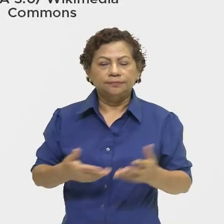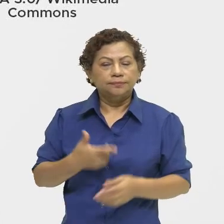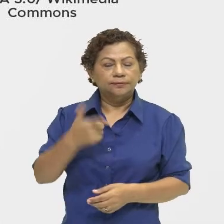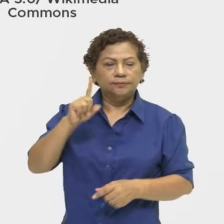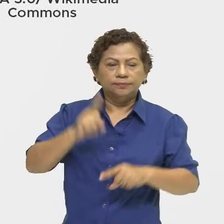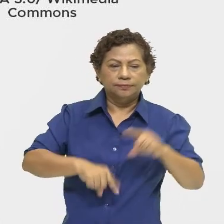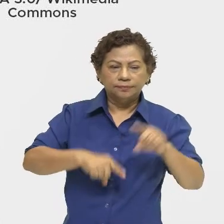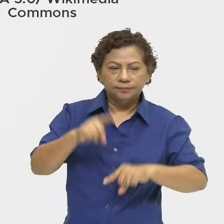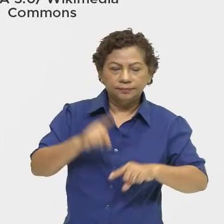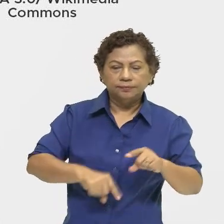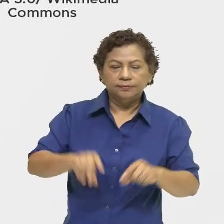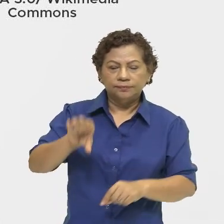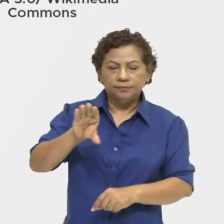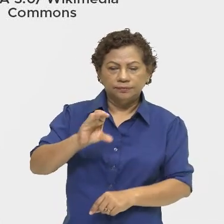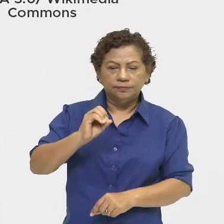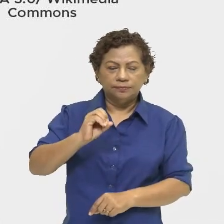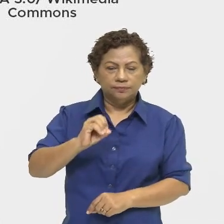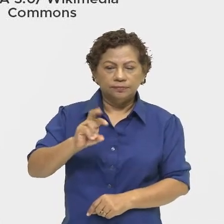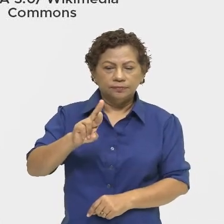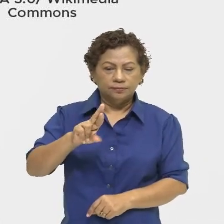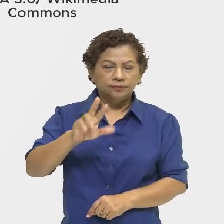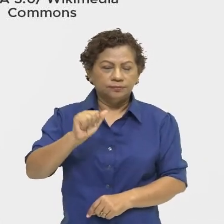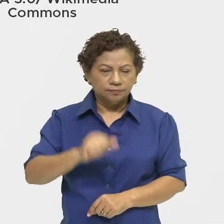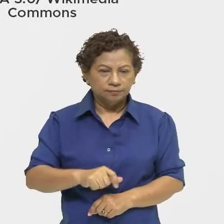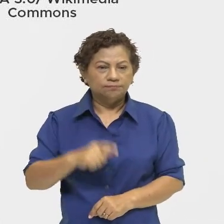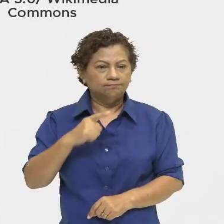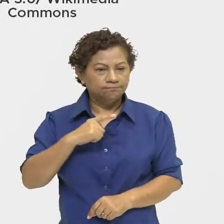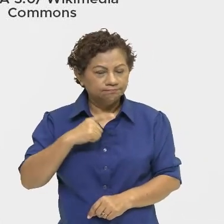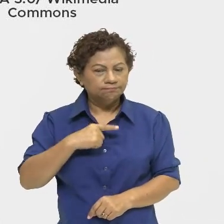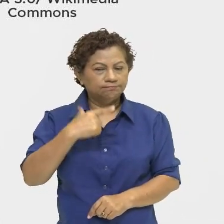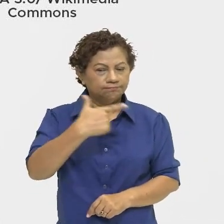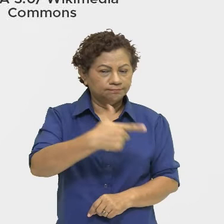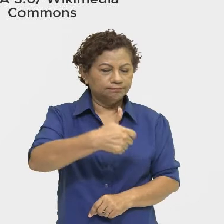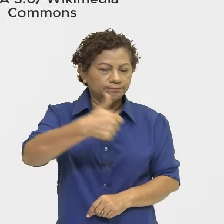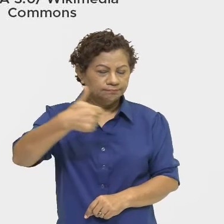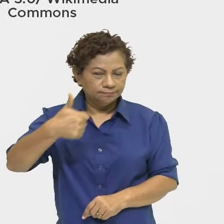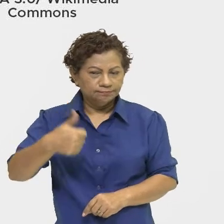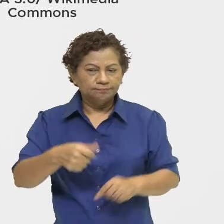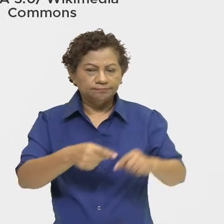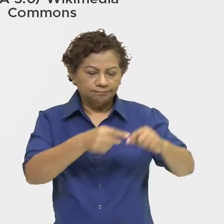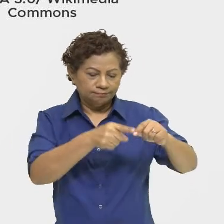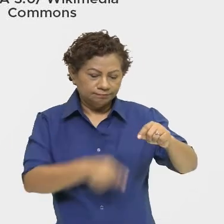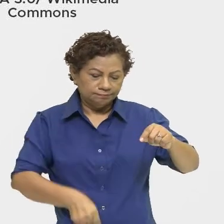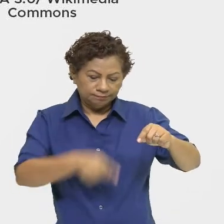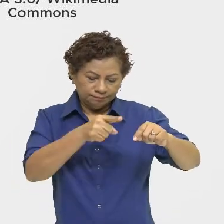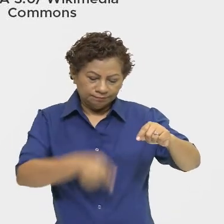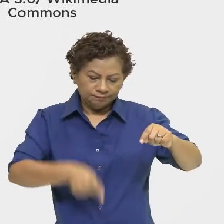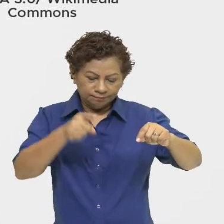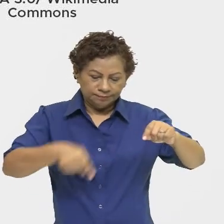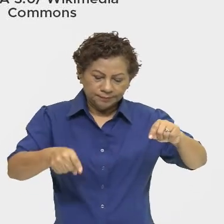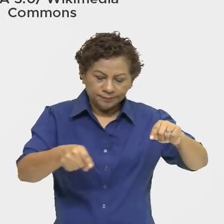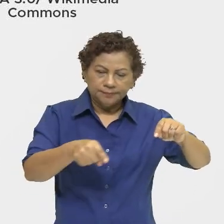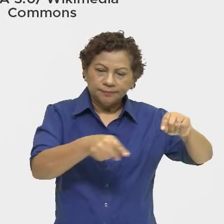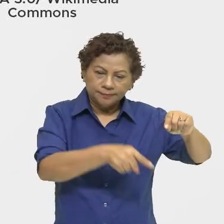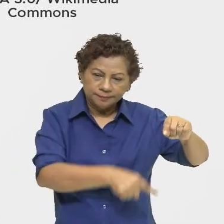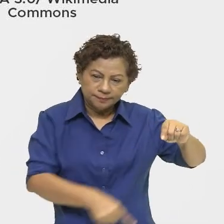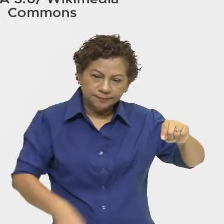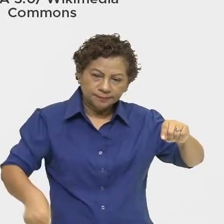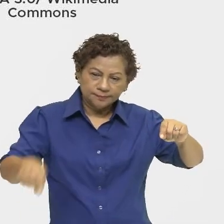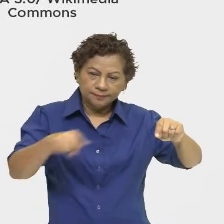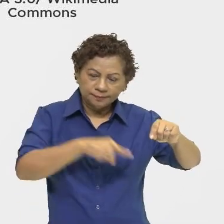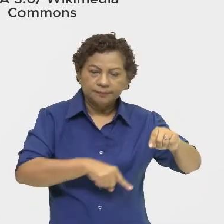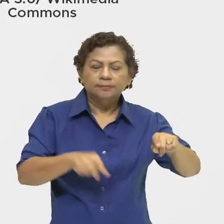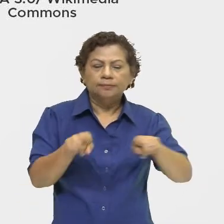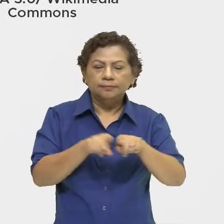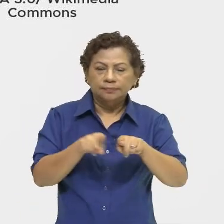musical formado por 21 cordas. Tem uma caixa de ressonância feita de cabaça e suas cordas eram originalmente feitas